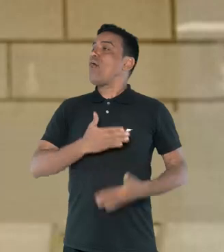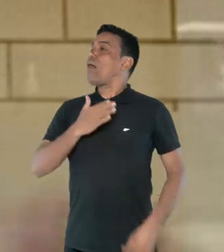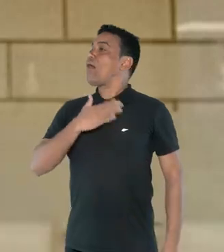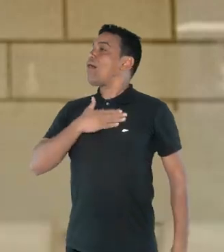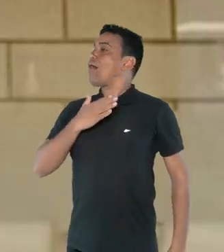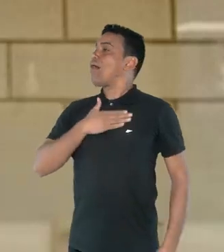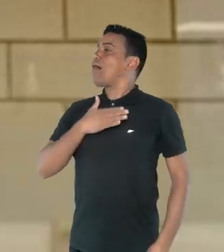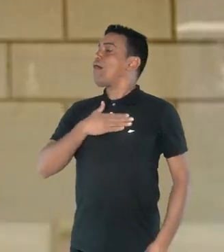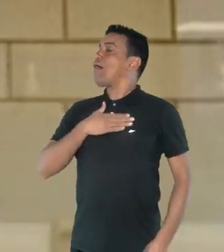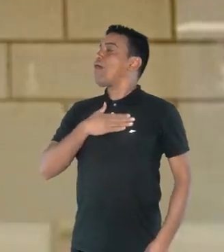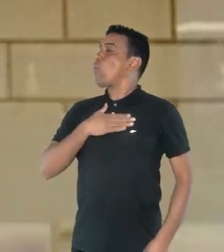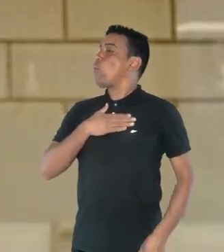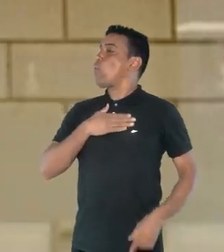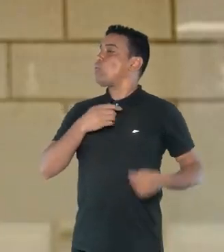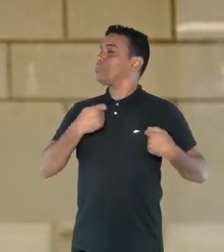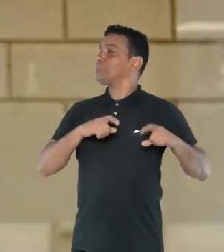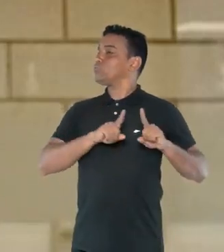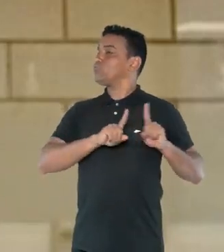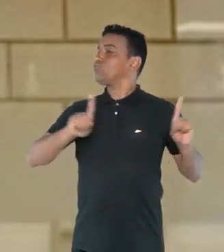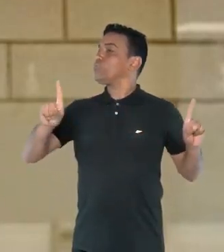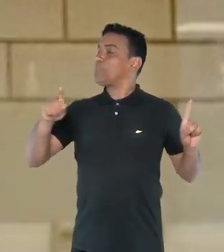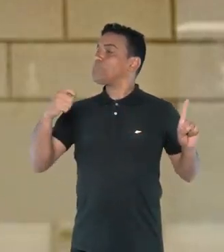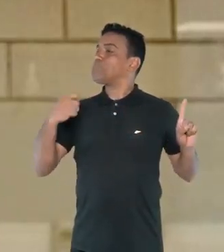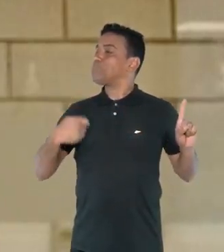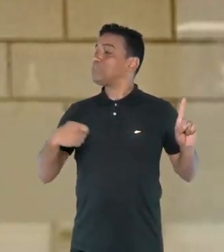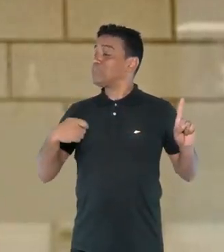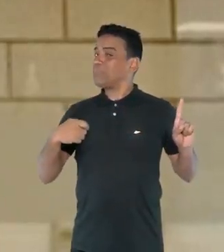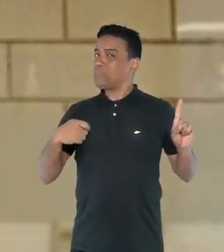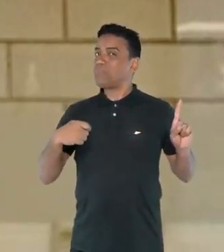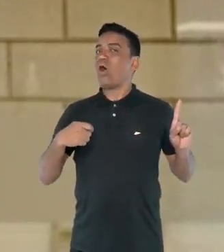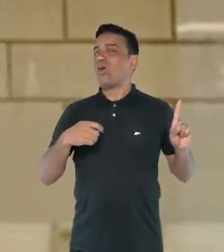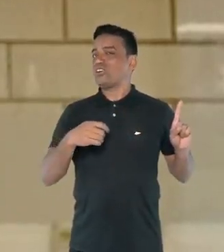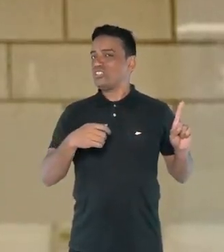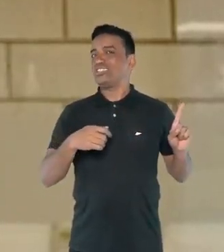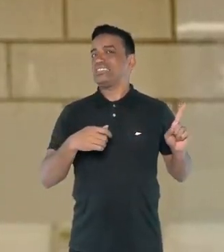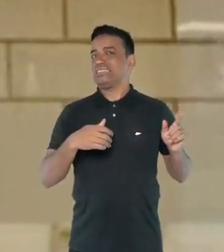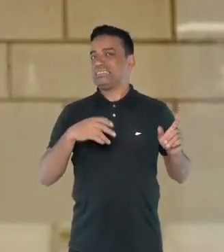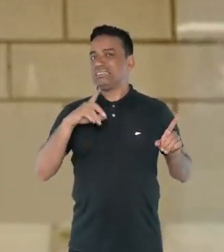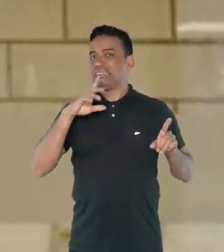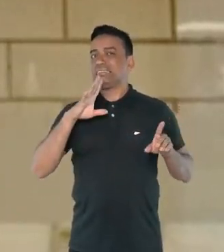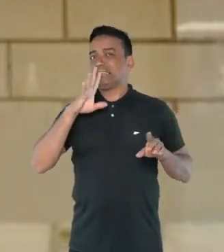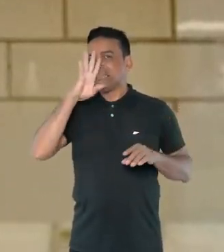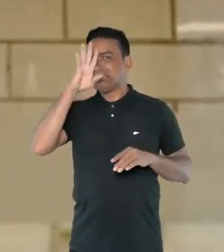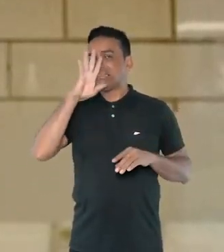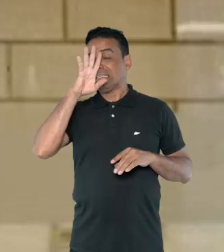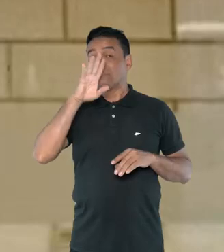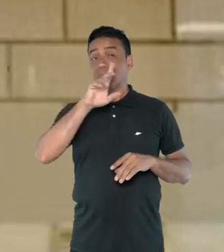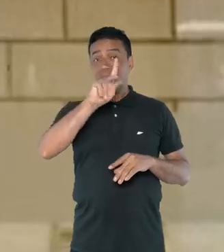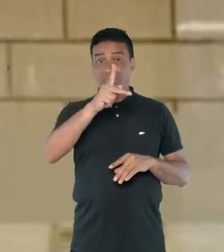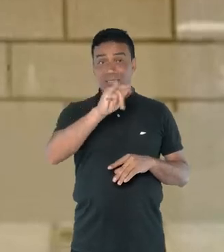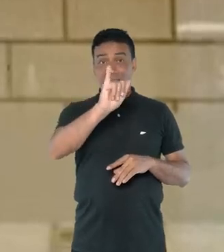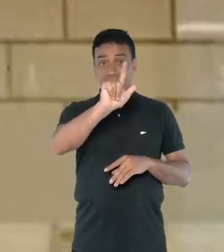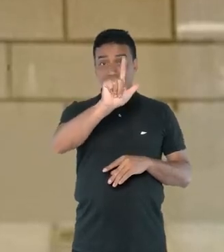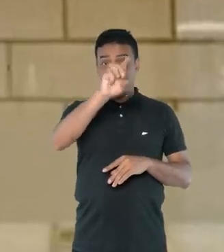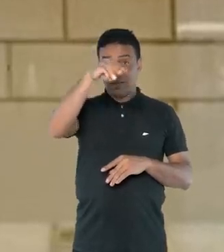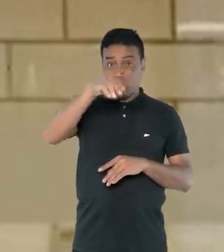na ausência como um remédio, o tiro pode sair pela culatra, porque o Hume vai dizer também o seguinte, o